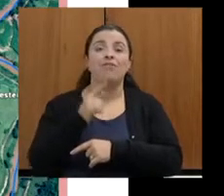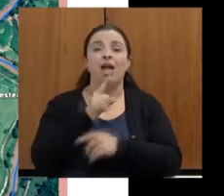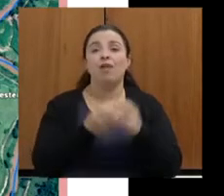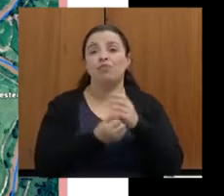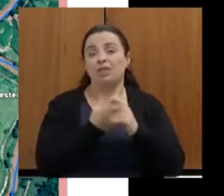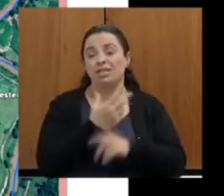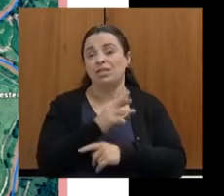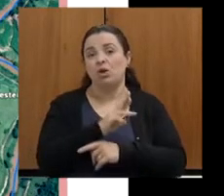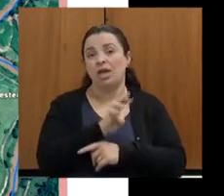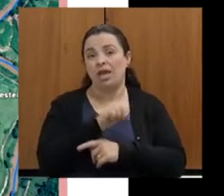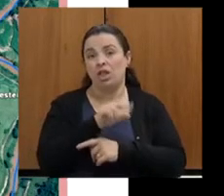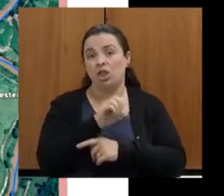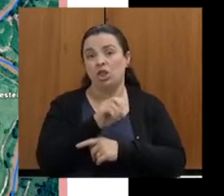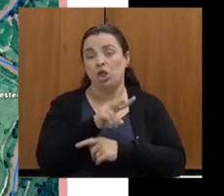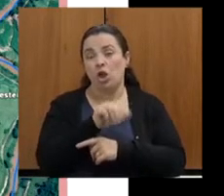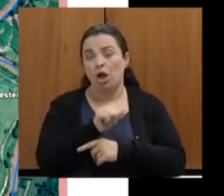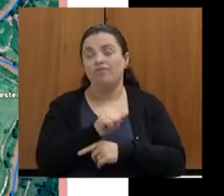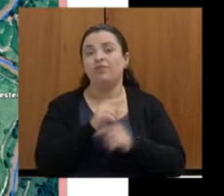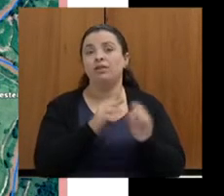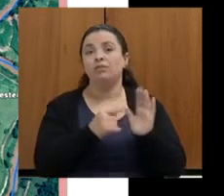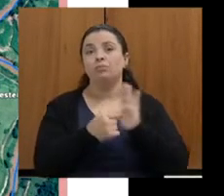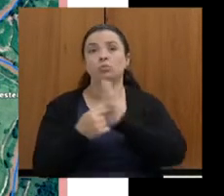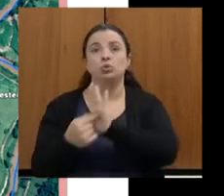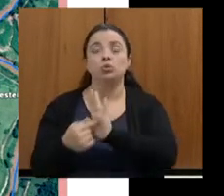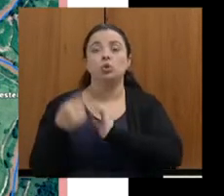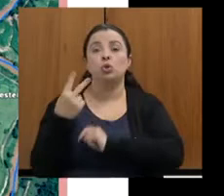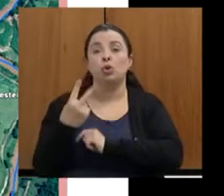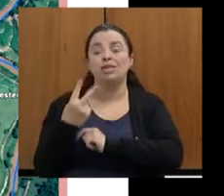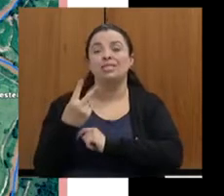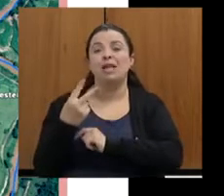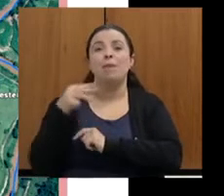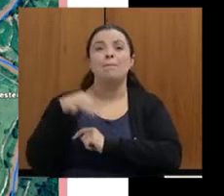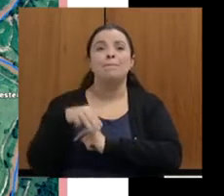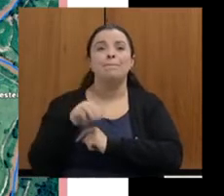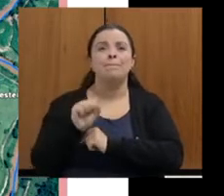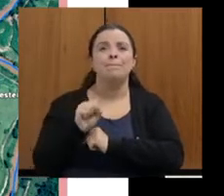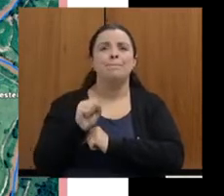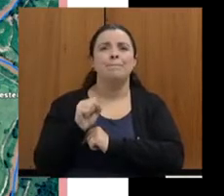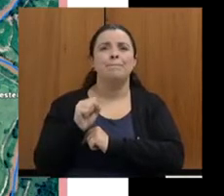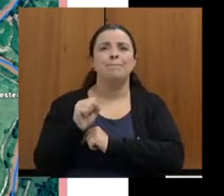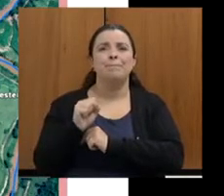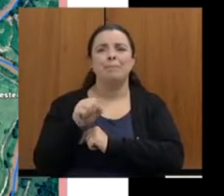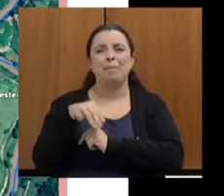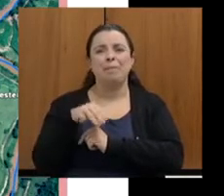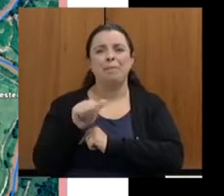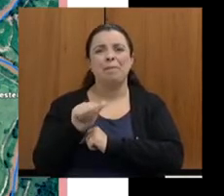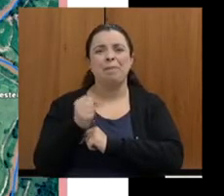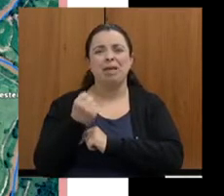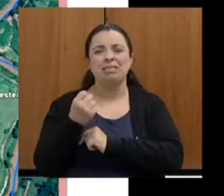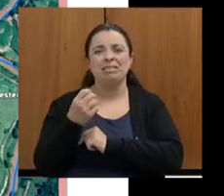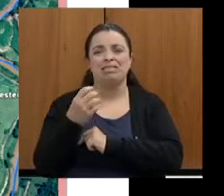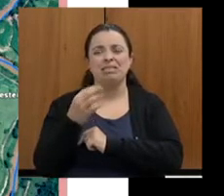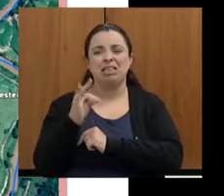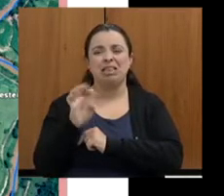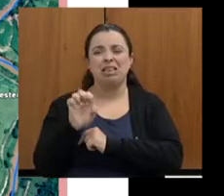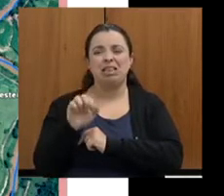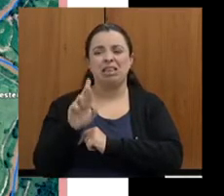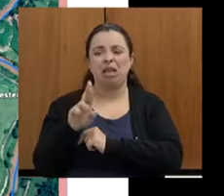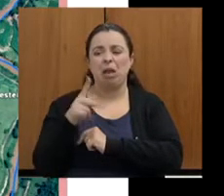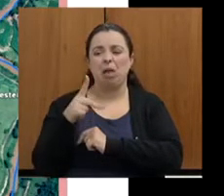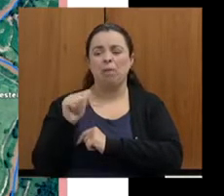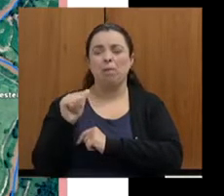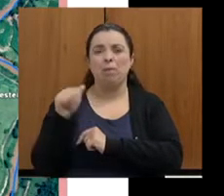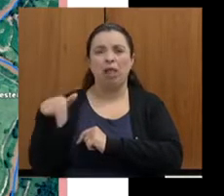Fundação renova de 2 Master plans Que que é isso né Masterplan gente não tem nem ideia de que linguagem é essa que eles utilizam